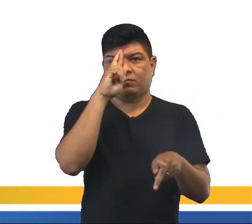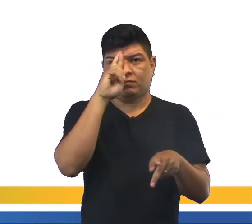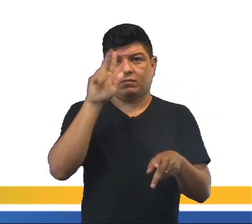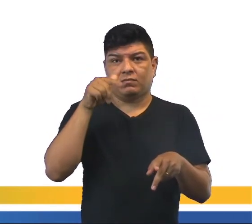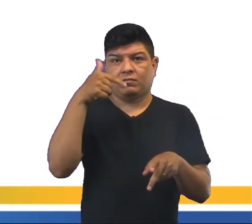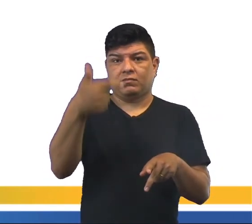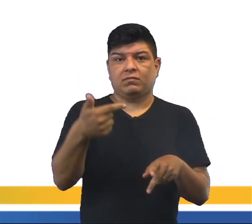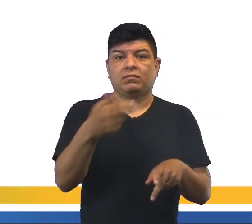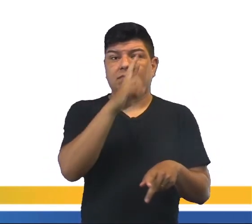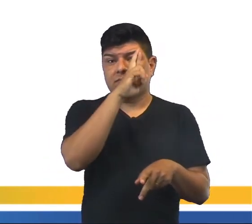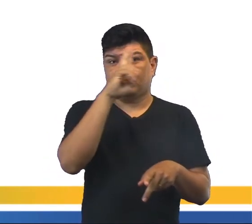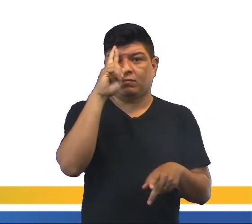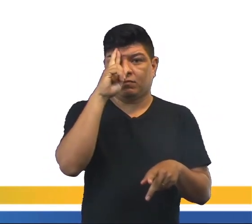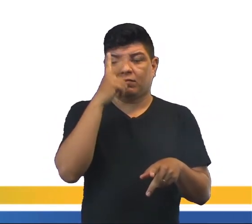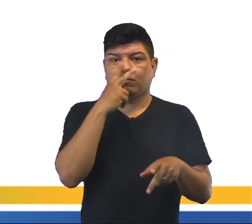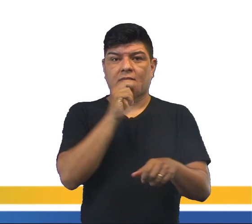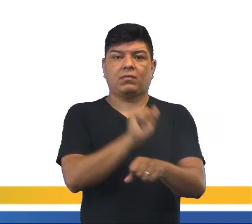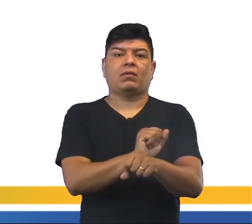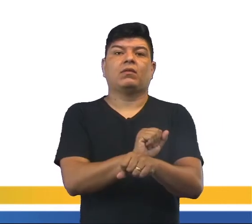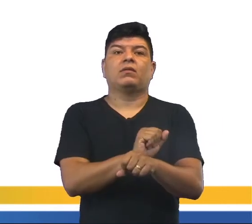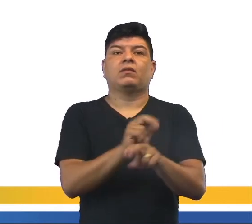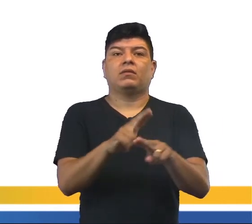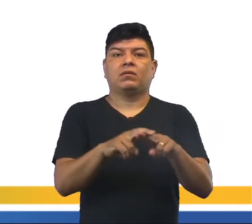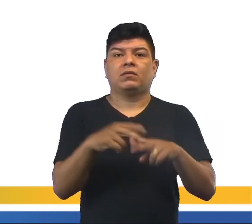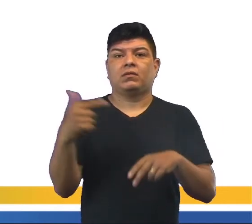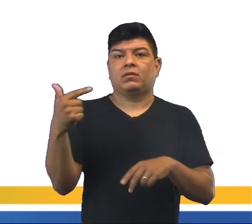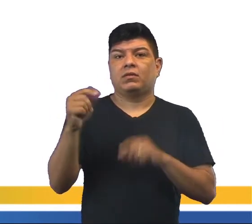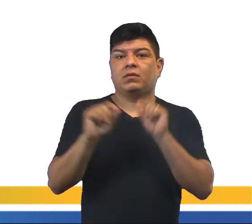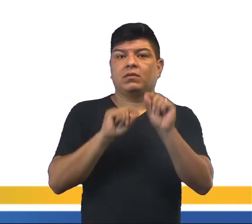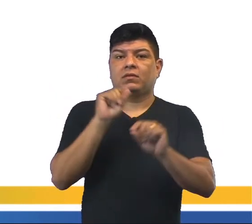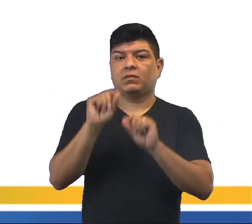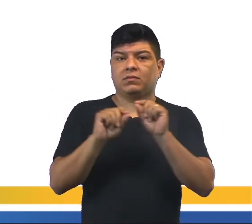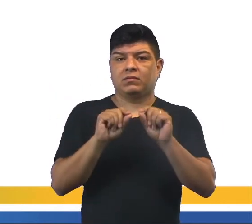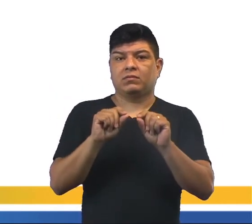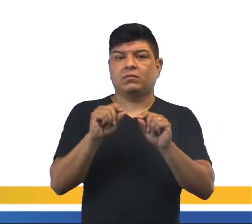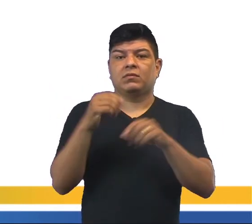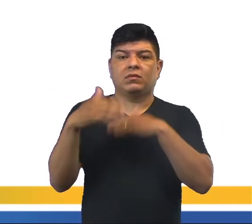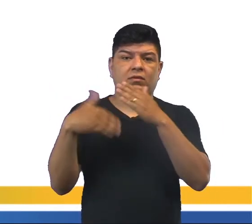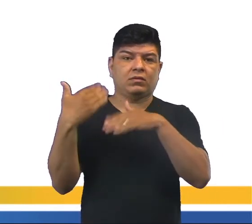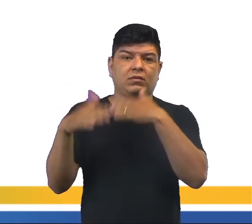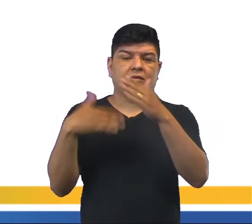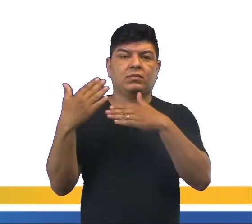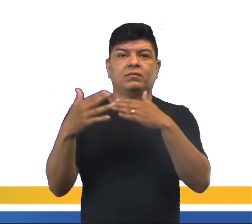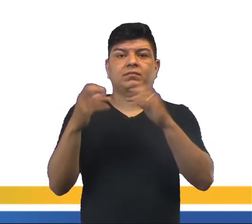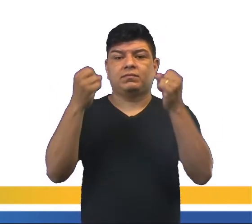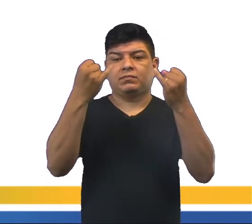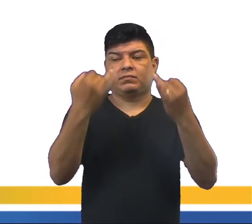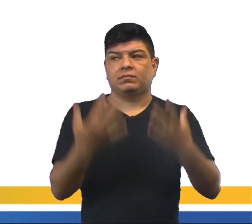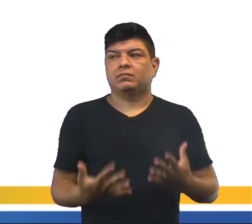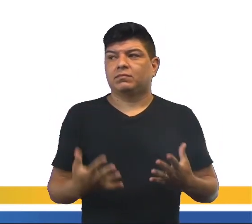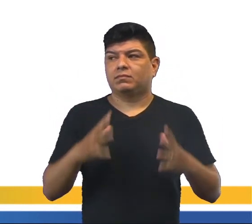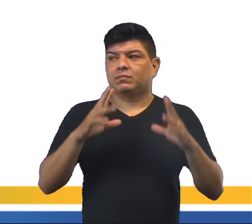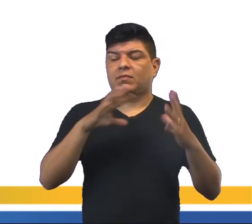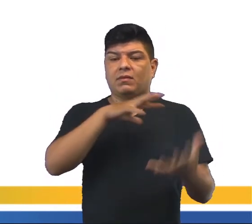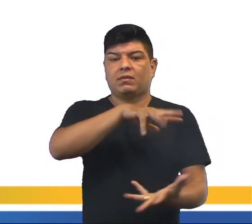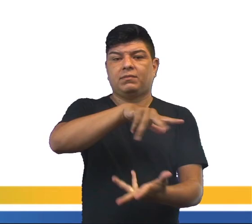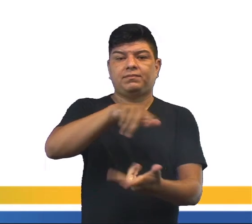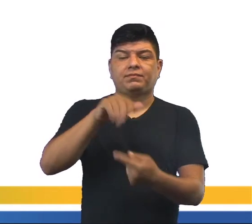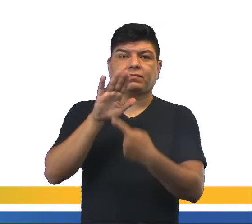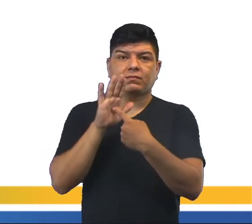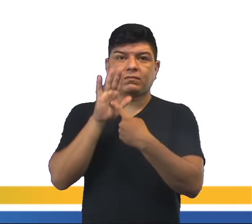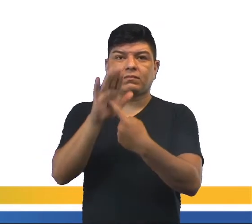e outros uma história estacionária. Segundo as teorias evolucionistas, a diversidade é explicada pelo fato da humanidade